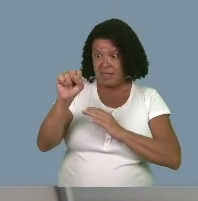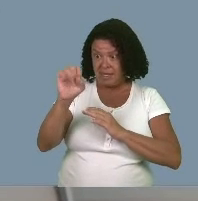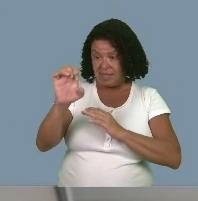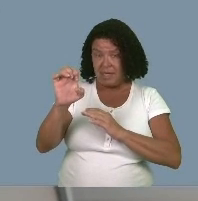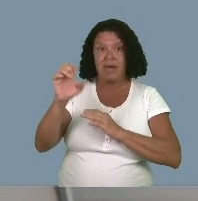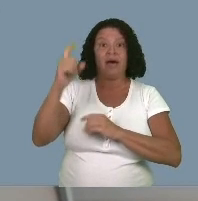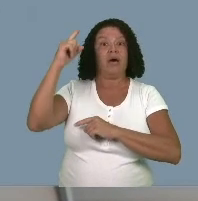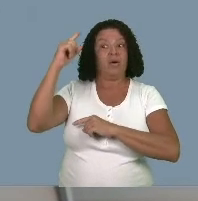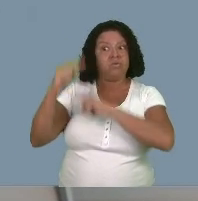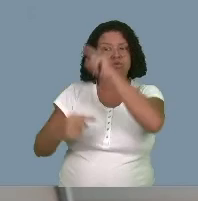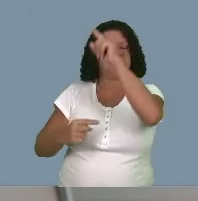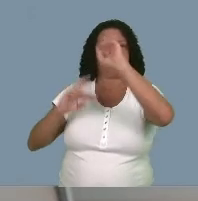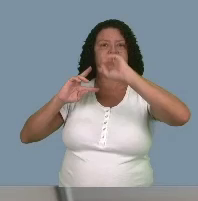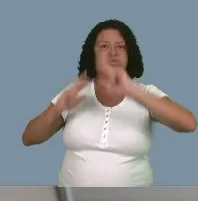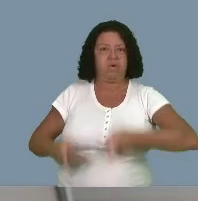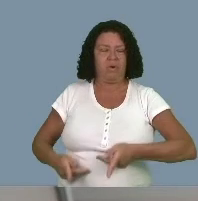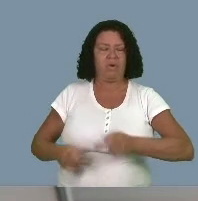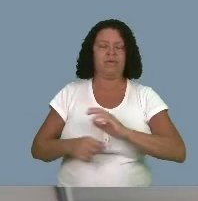progresso humanitário.